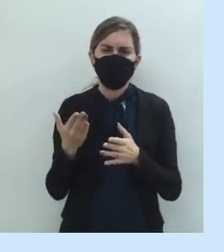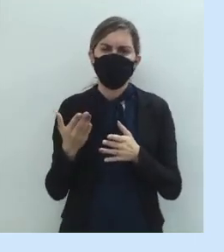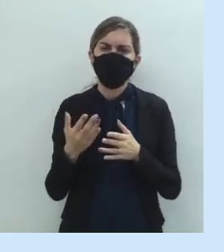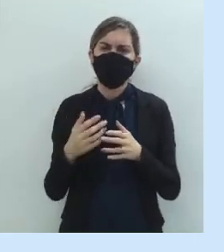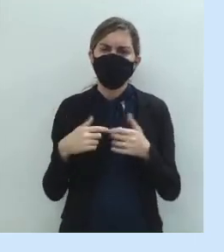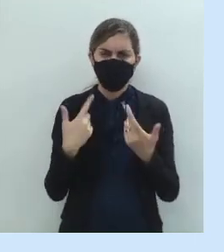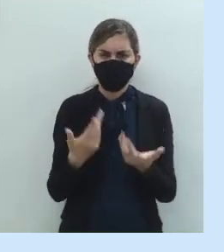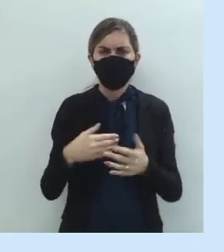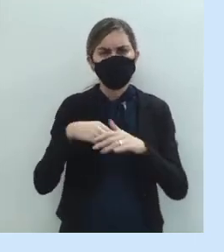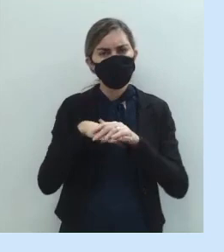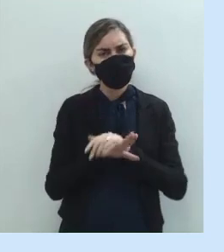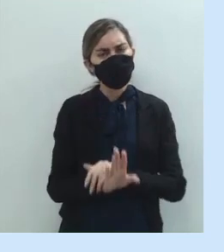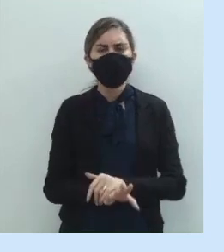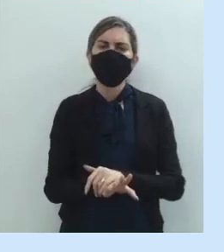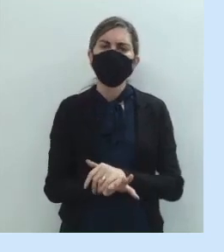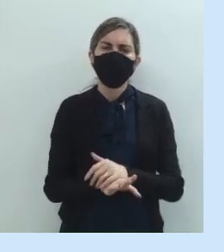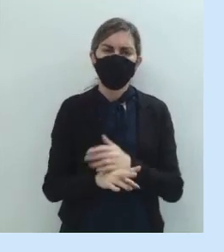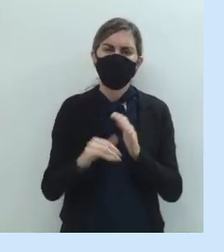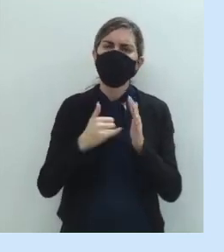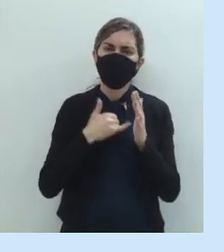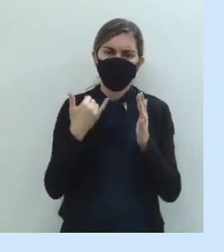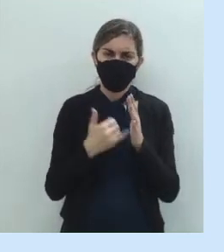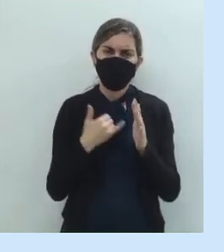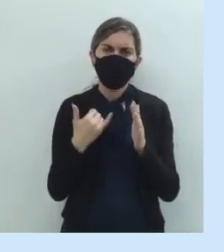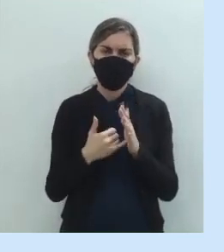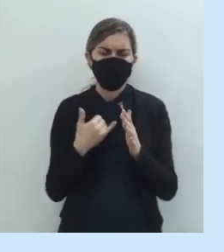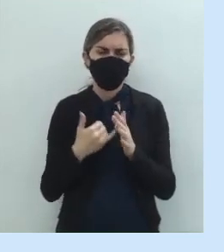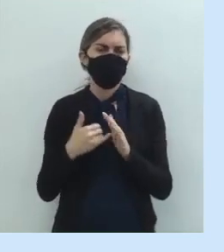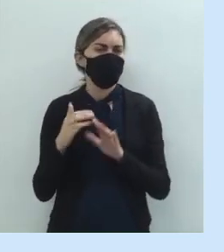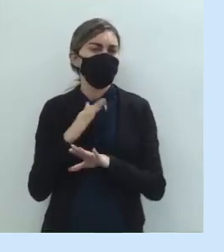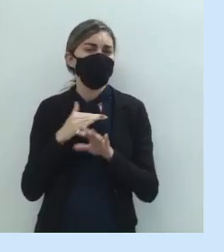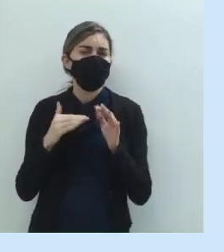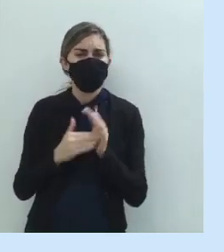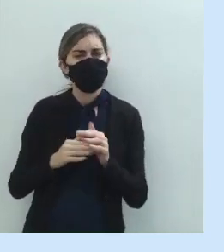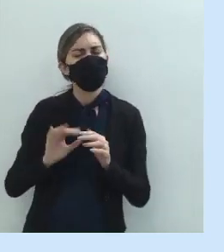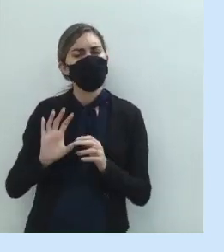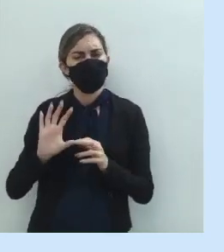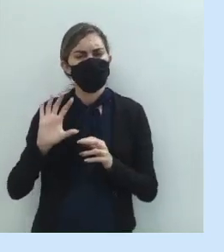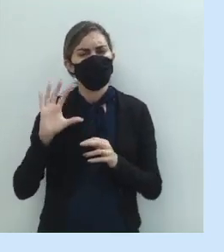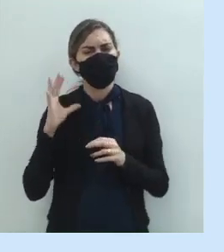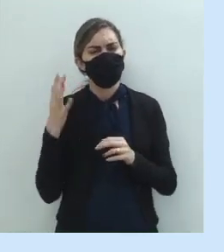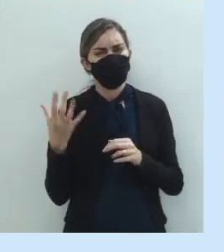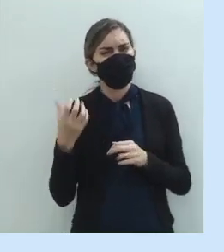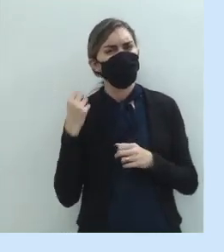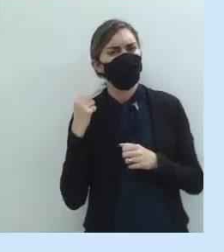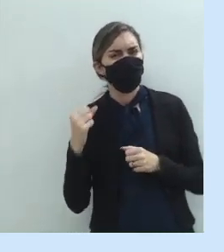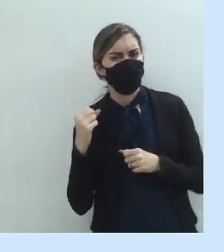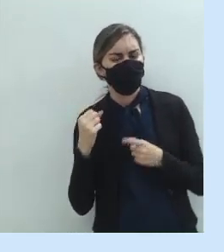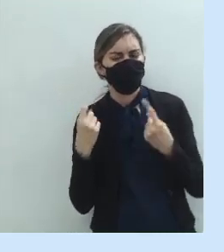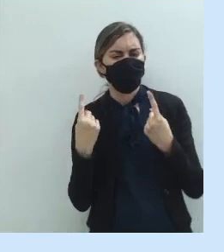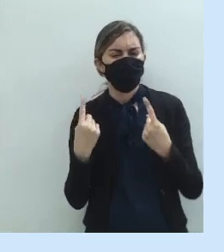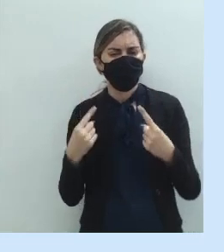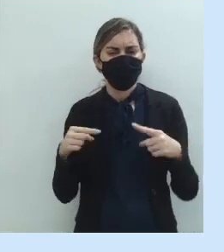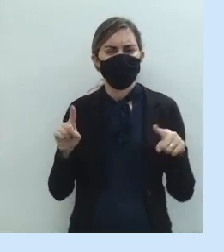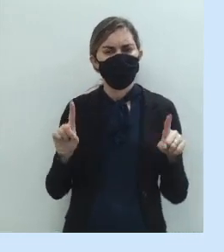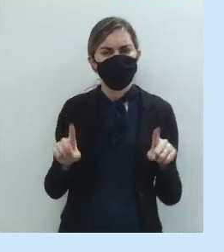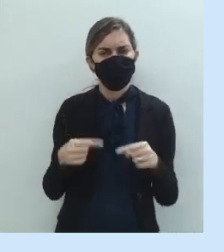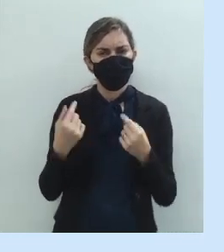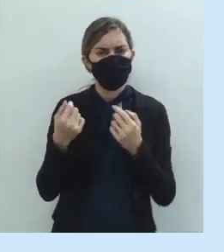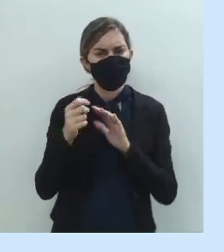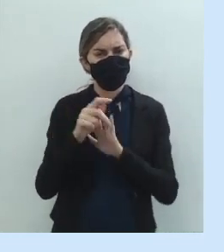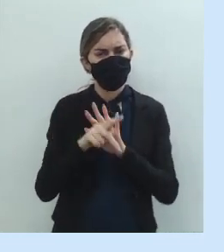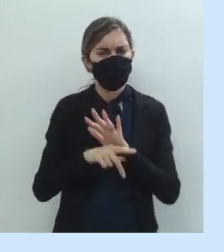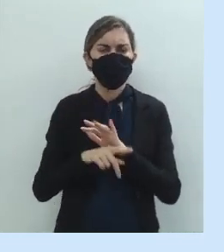de fato guardado, né, o registro de tudo que aconteceu e da potência musical que esse projeto é e